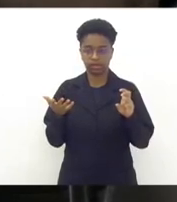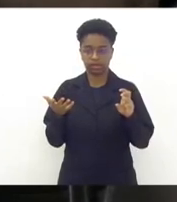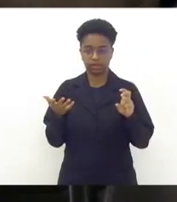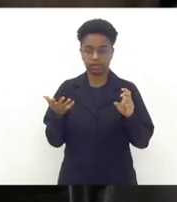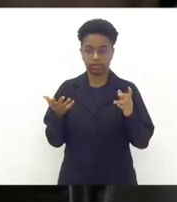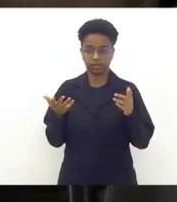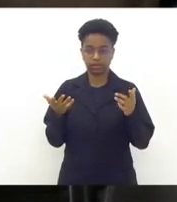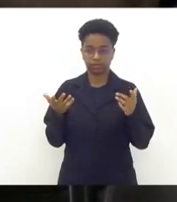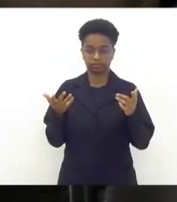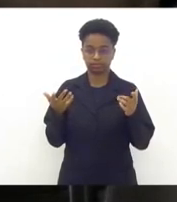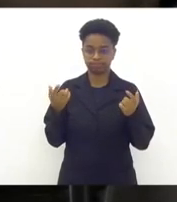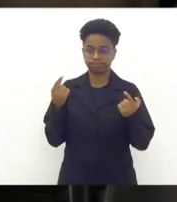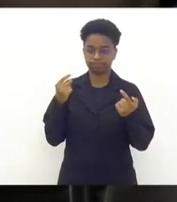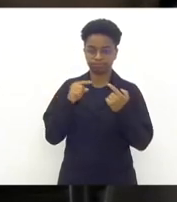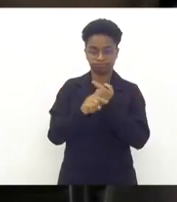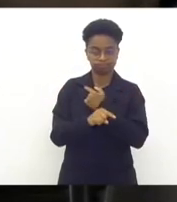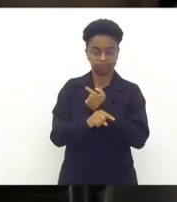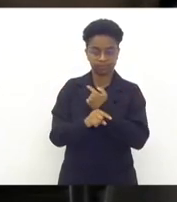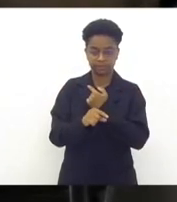controversa